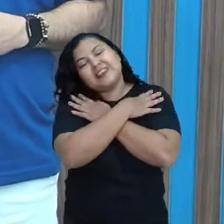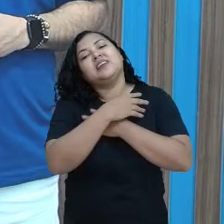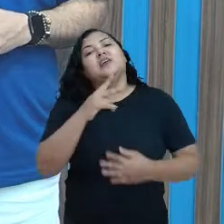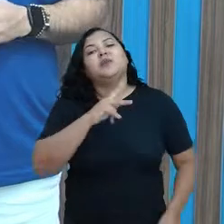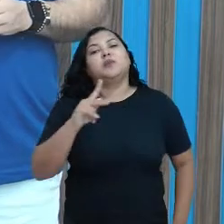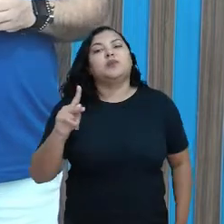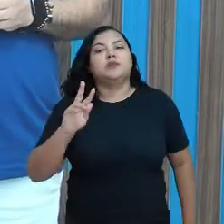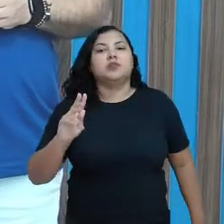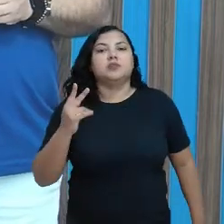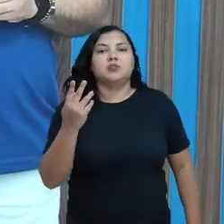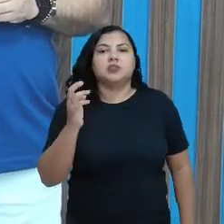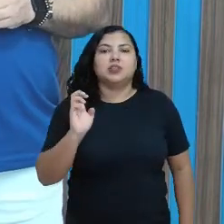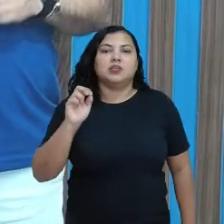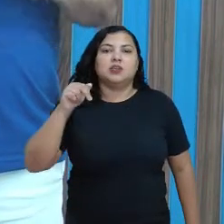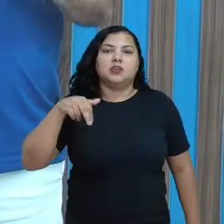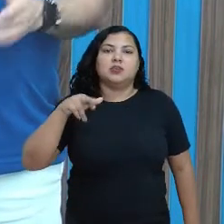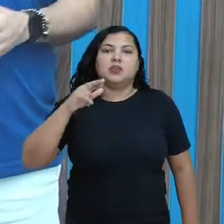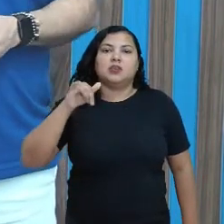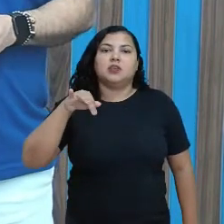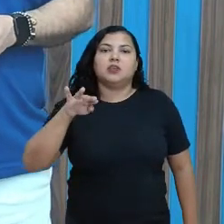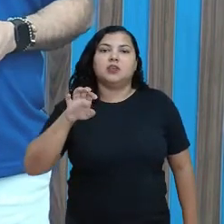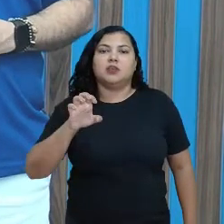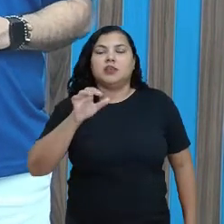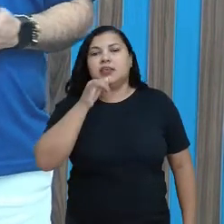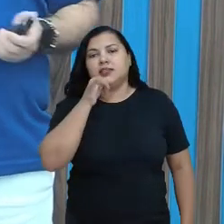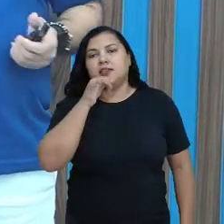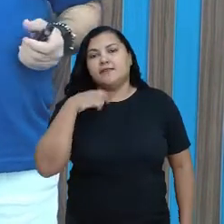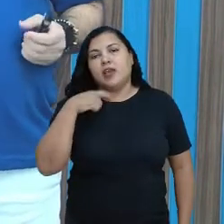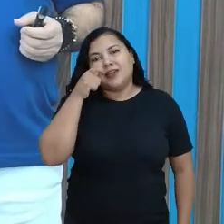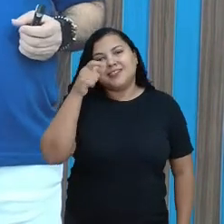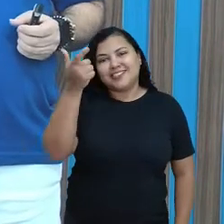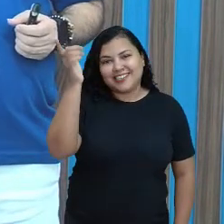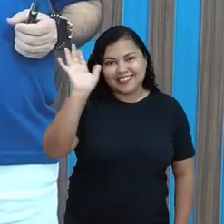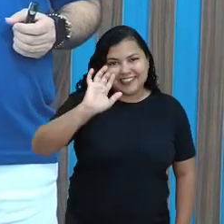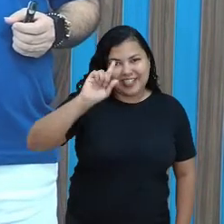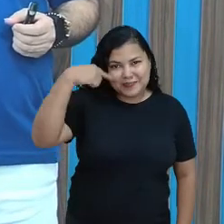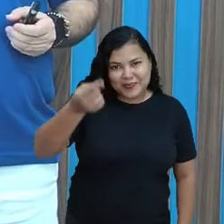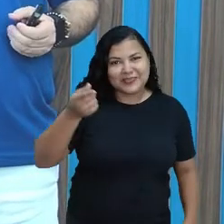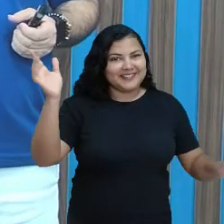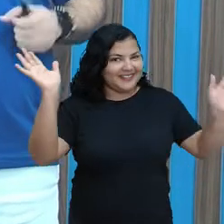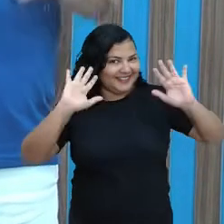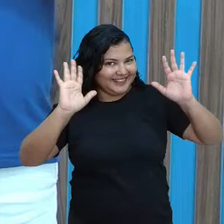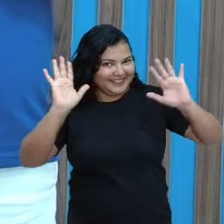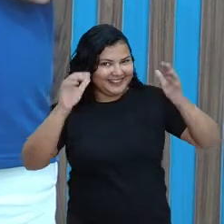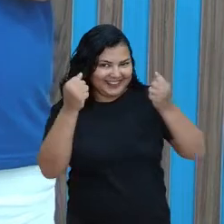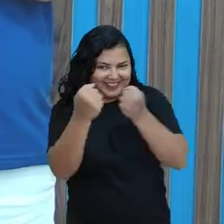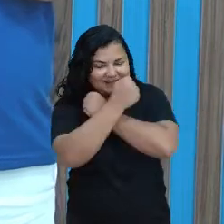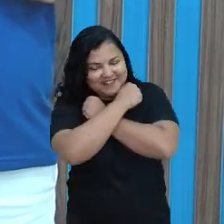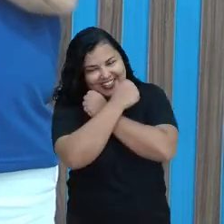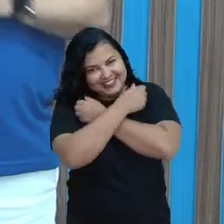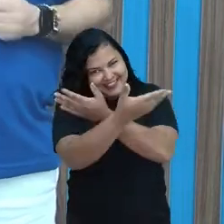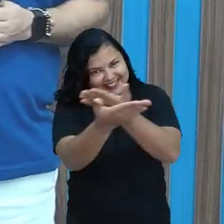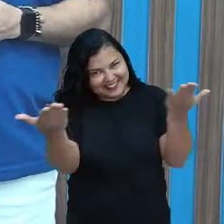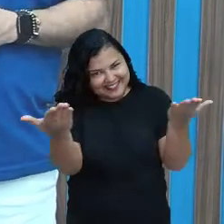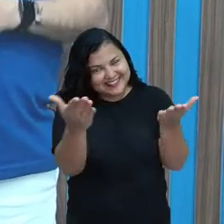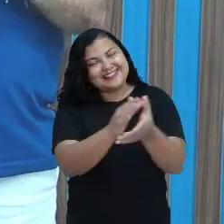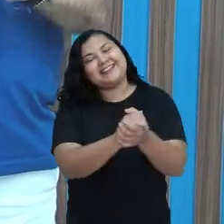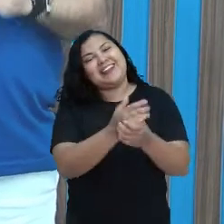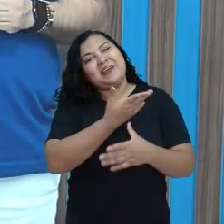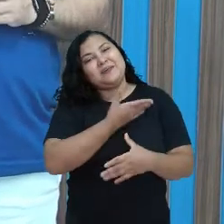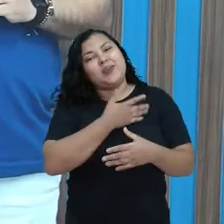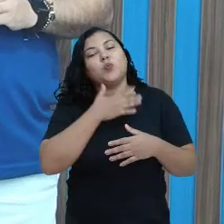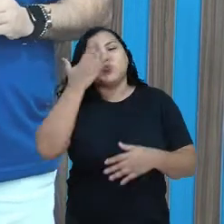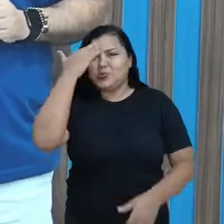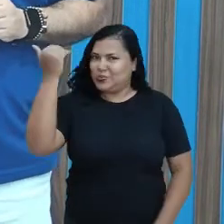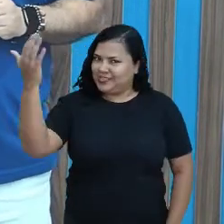professor Henrique, né? Ele vai assistir essa aula depois. Então, Henrique, companheiro aí, grande abraço aí para você e